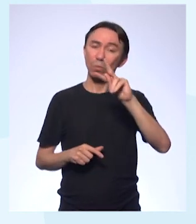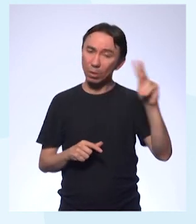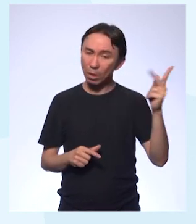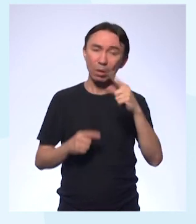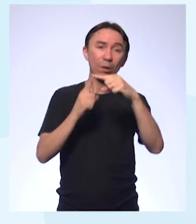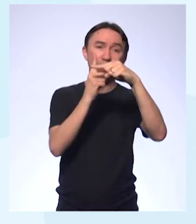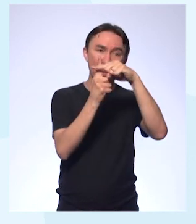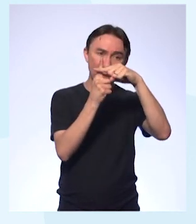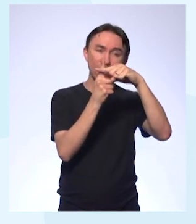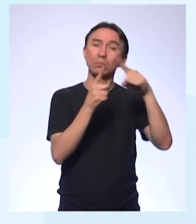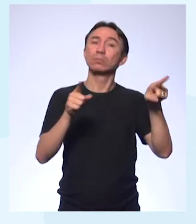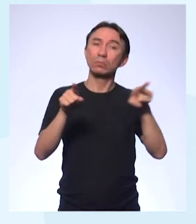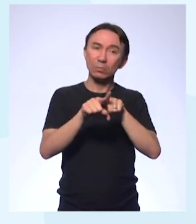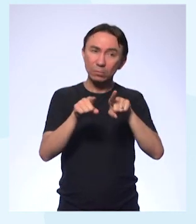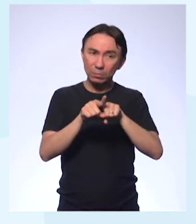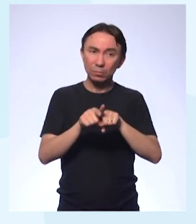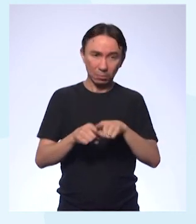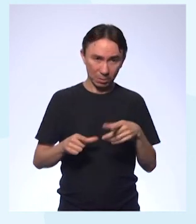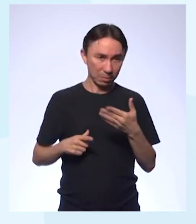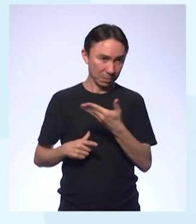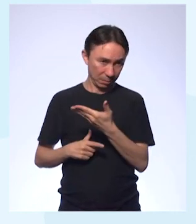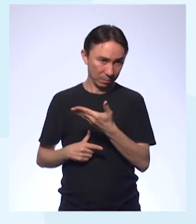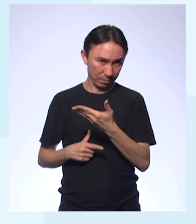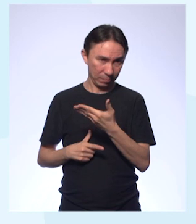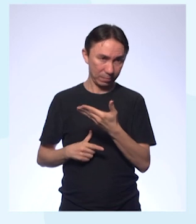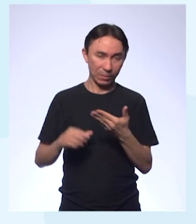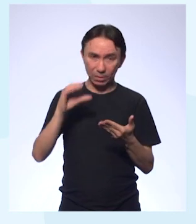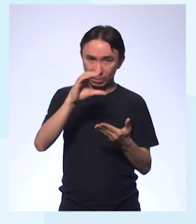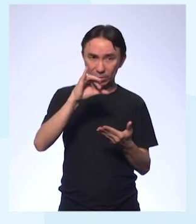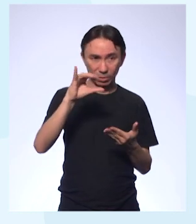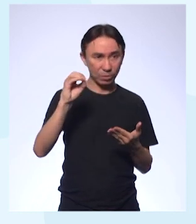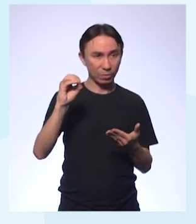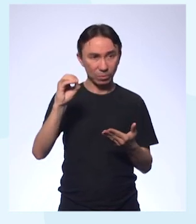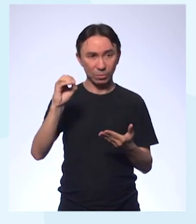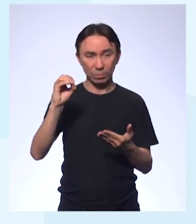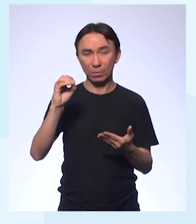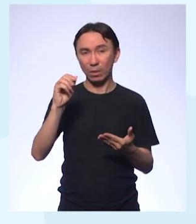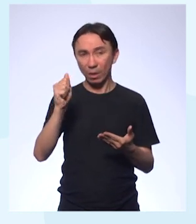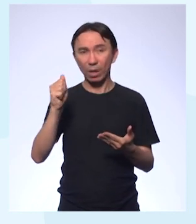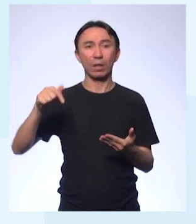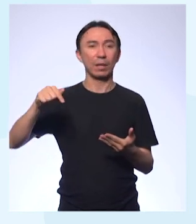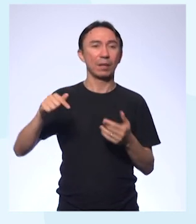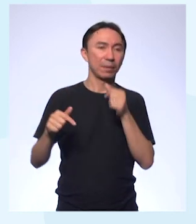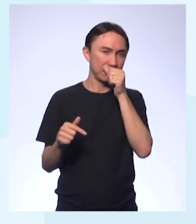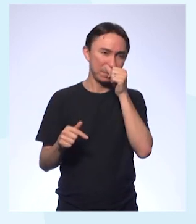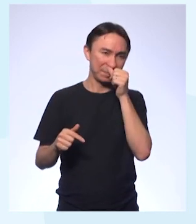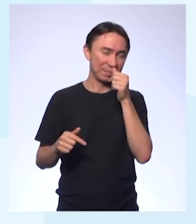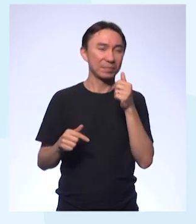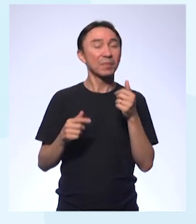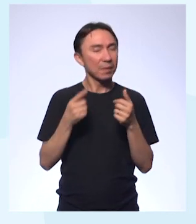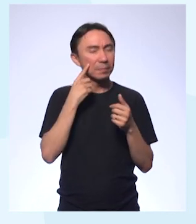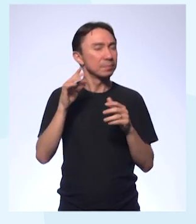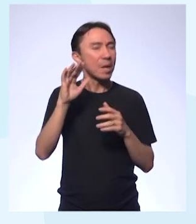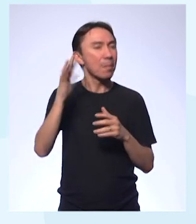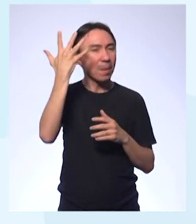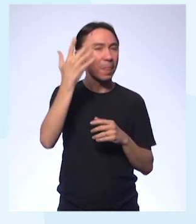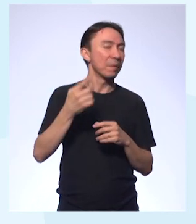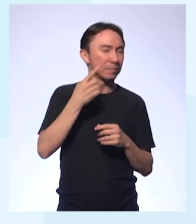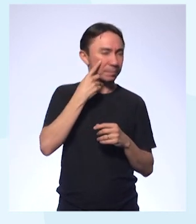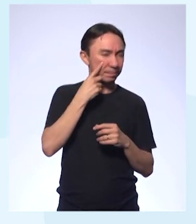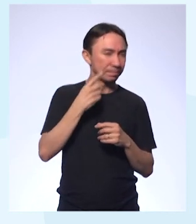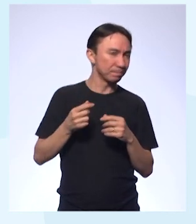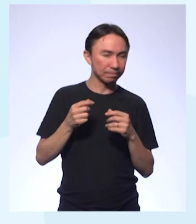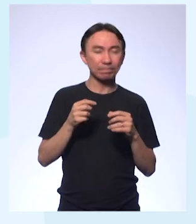e aqui eu tenho o hipoclorito. Então, o que acontece? Olha só essa reação aqui, ó. Vamos analisar aqui